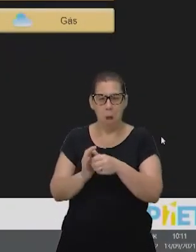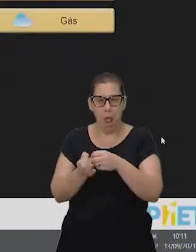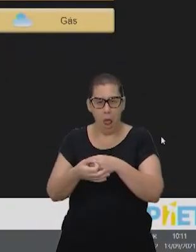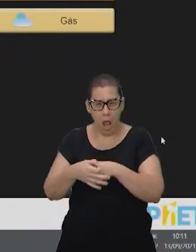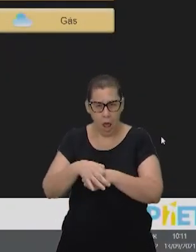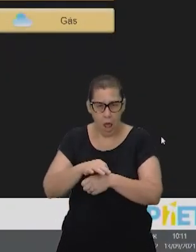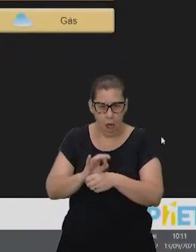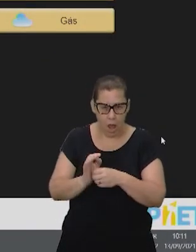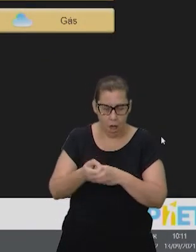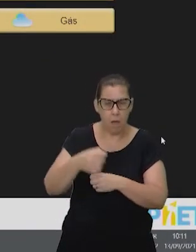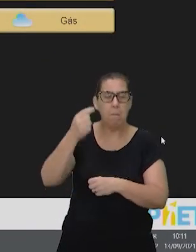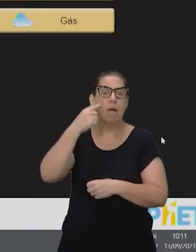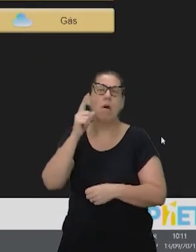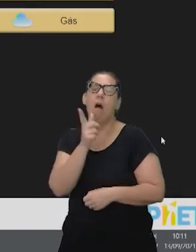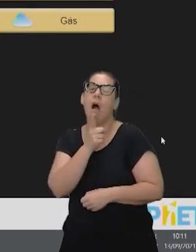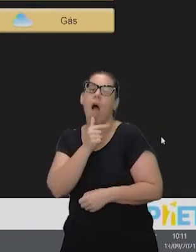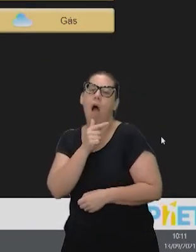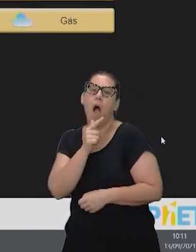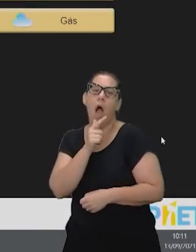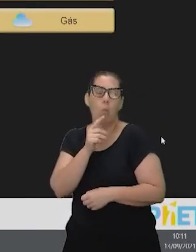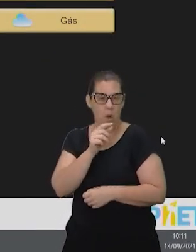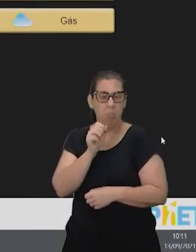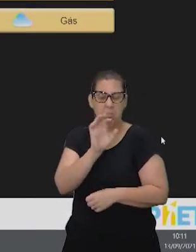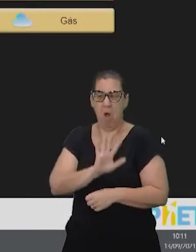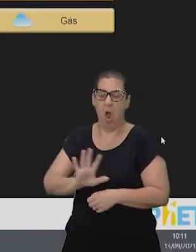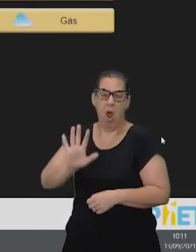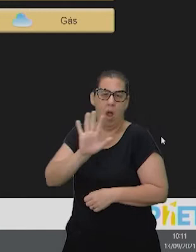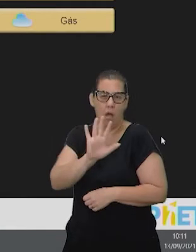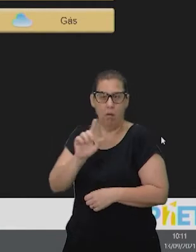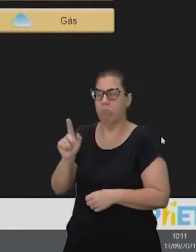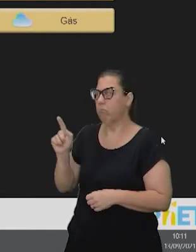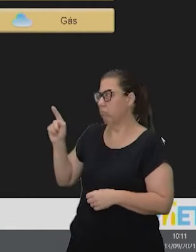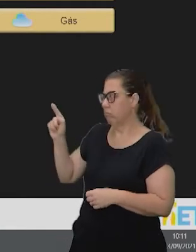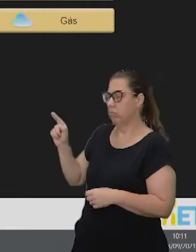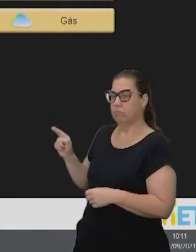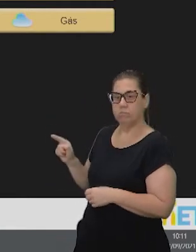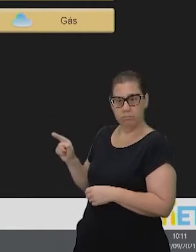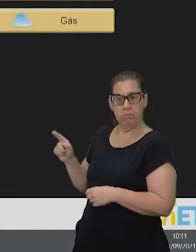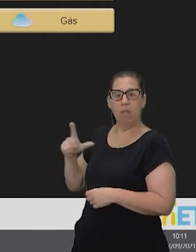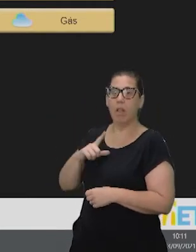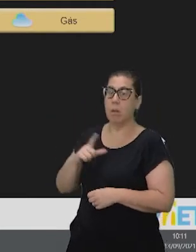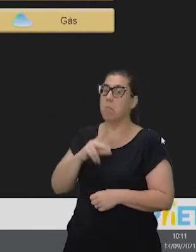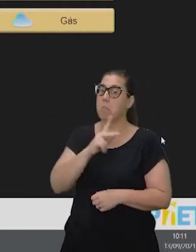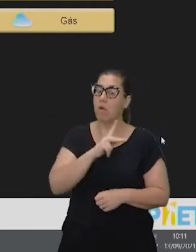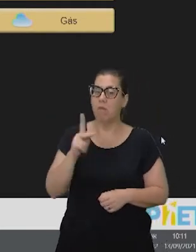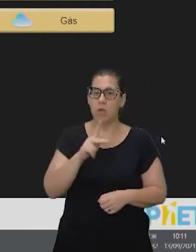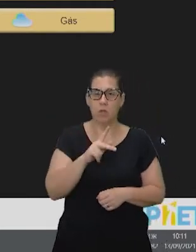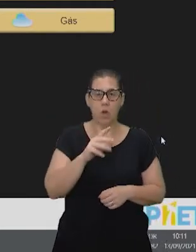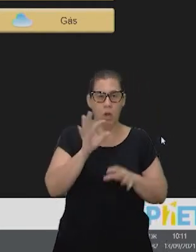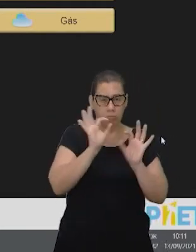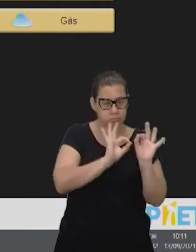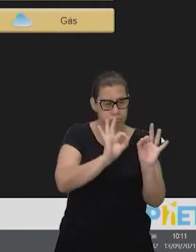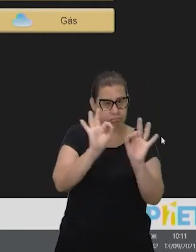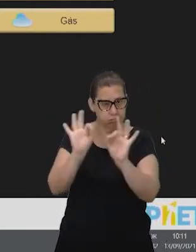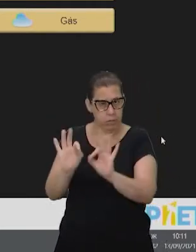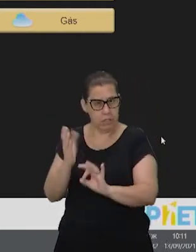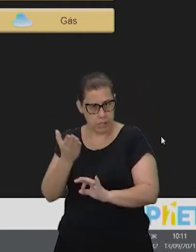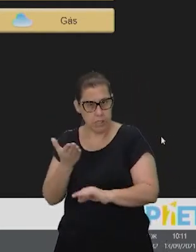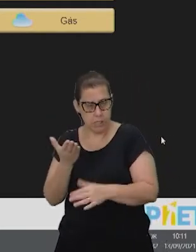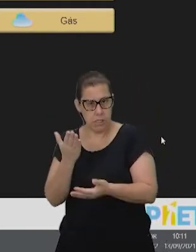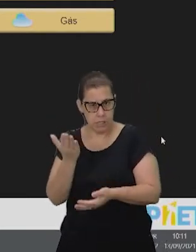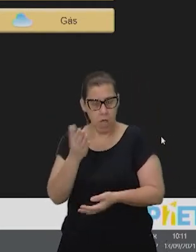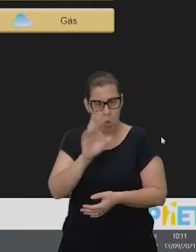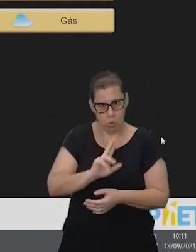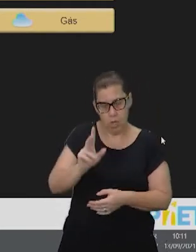pode pensar na água aqui como um todo e tudo mais. E a gente tem até professor que está nos assistindo e quiser fazer esse uso